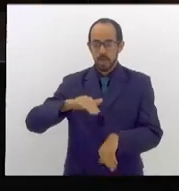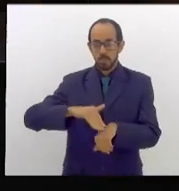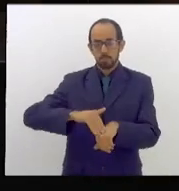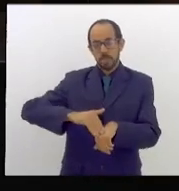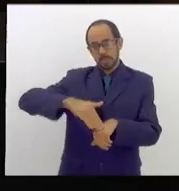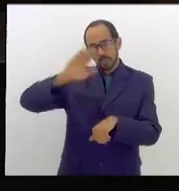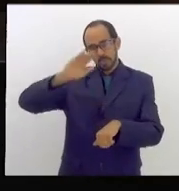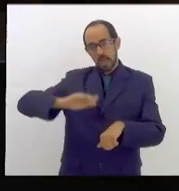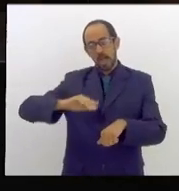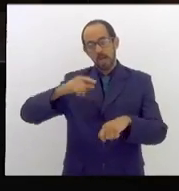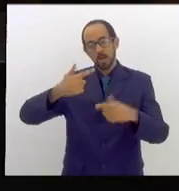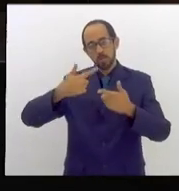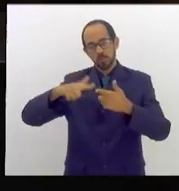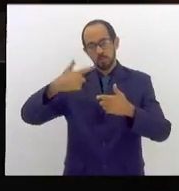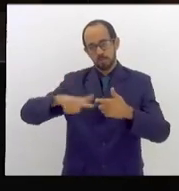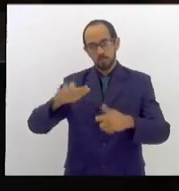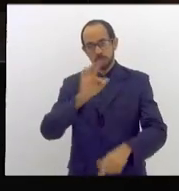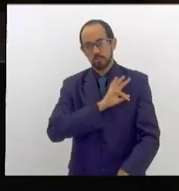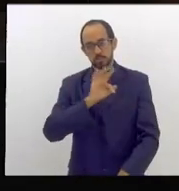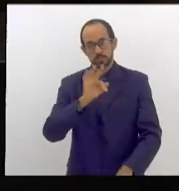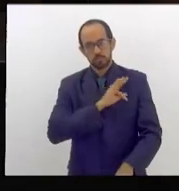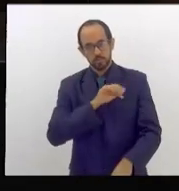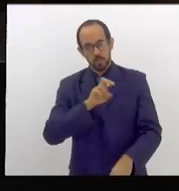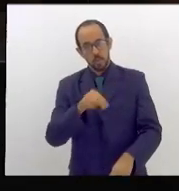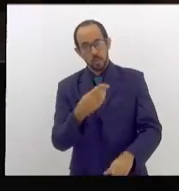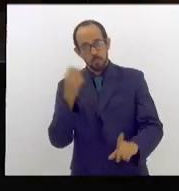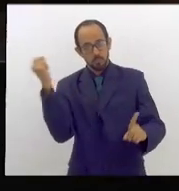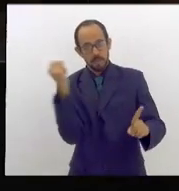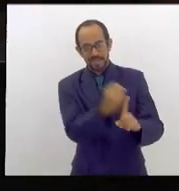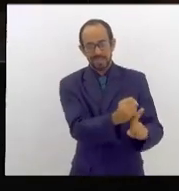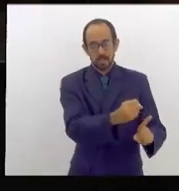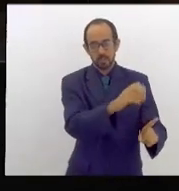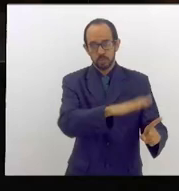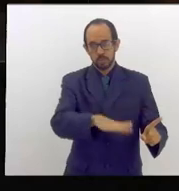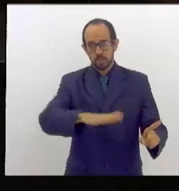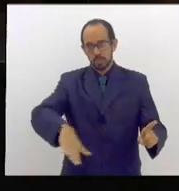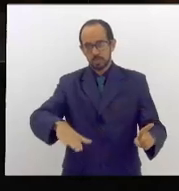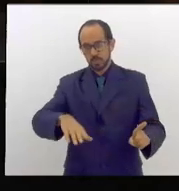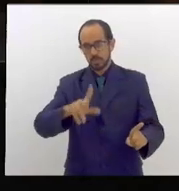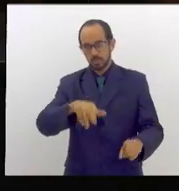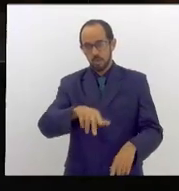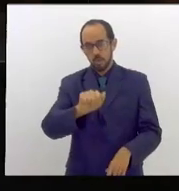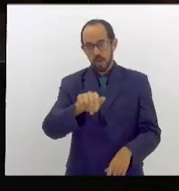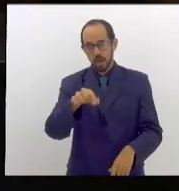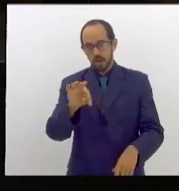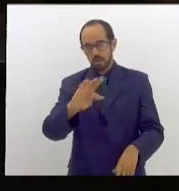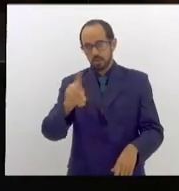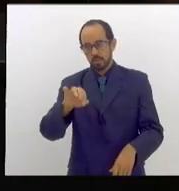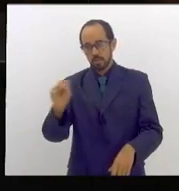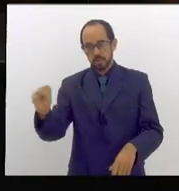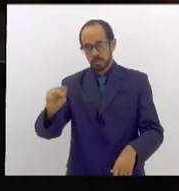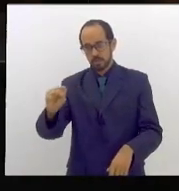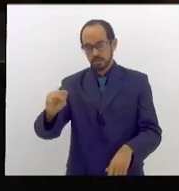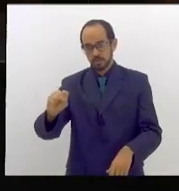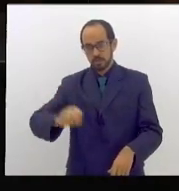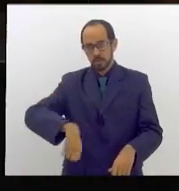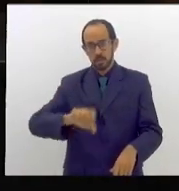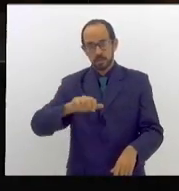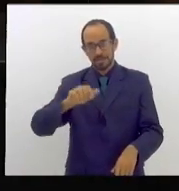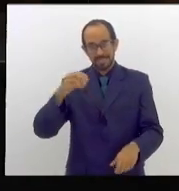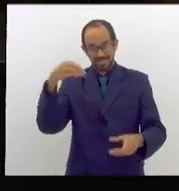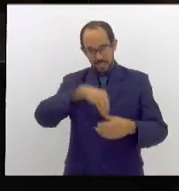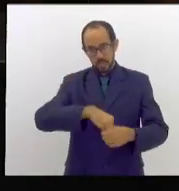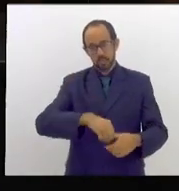policial seja matando crianças como ágatas Emily rebecas dentro das favelas